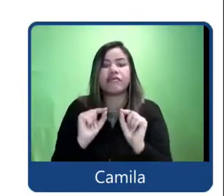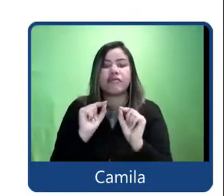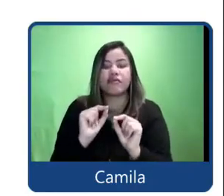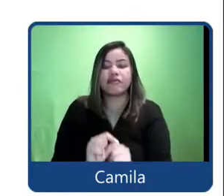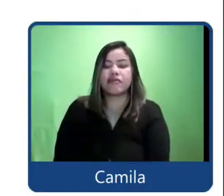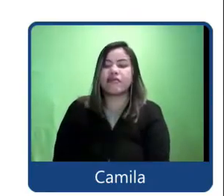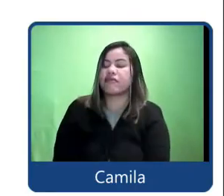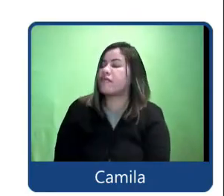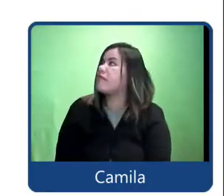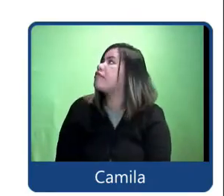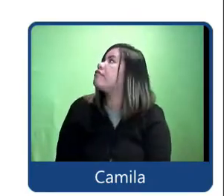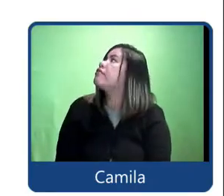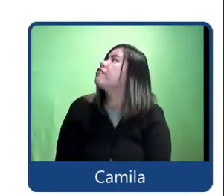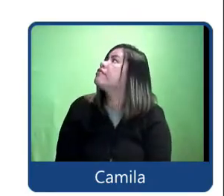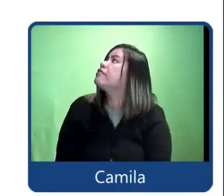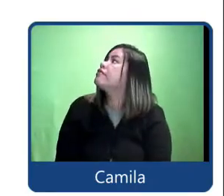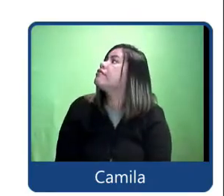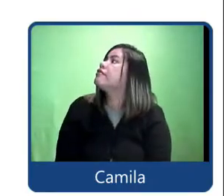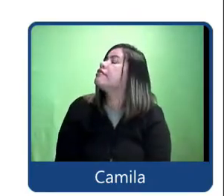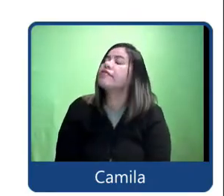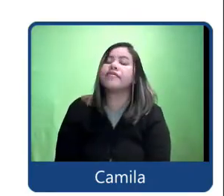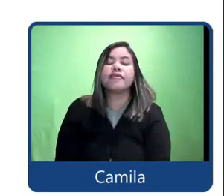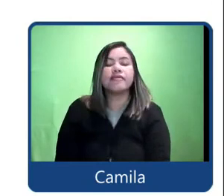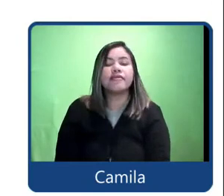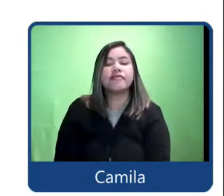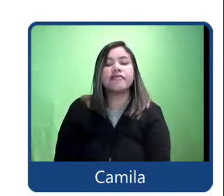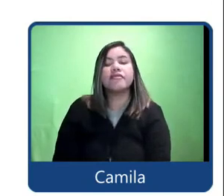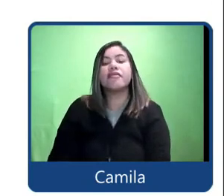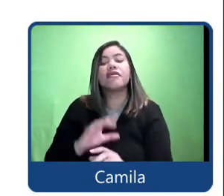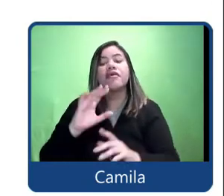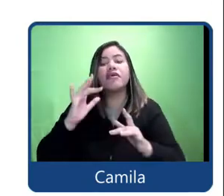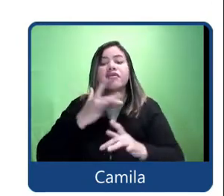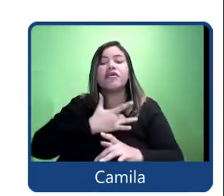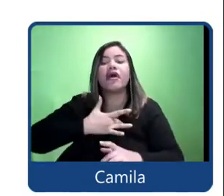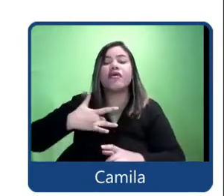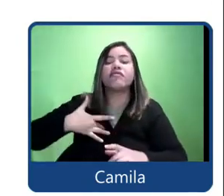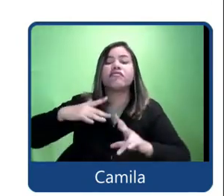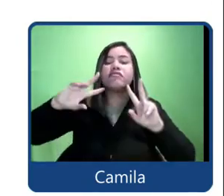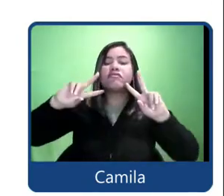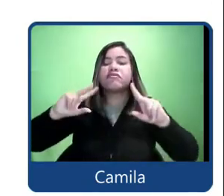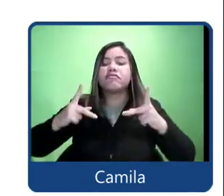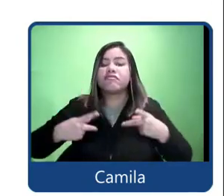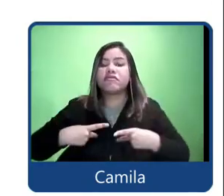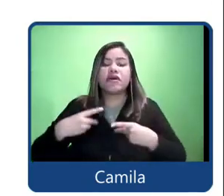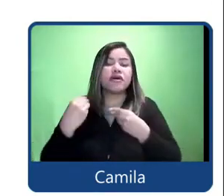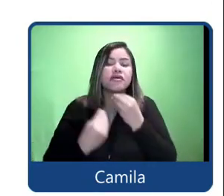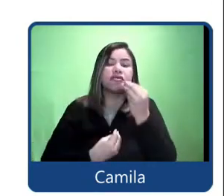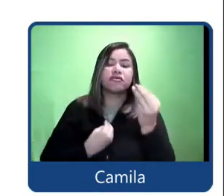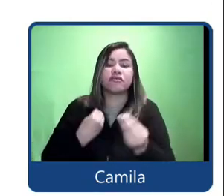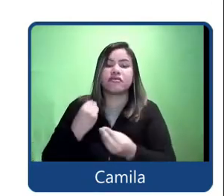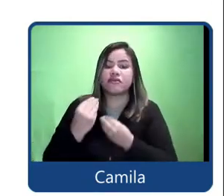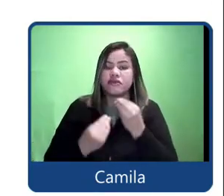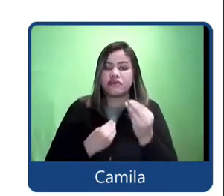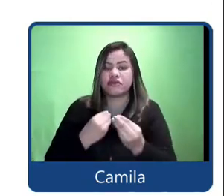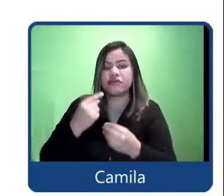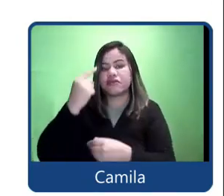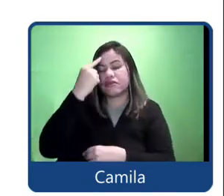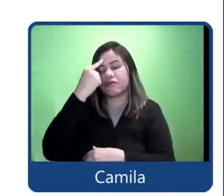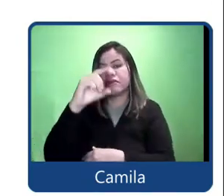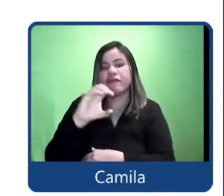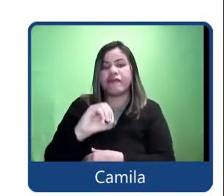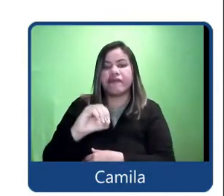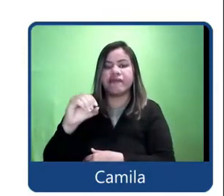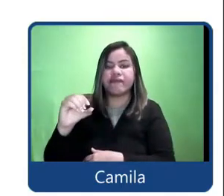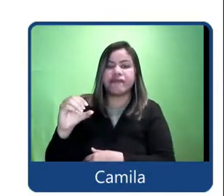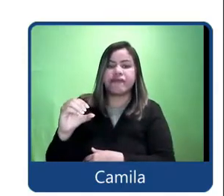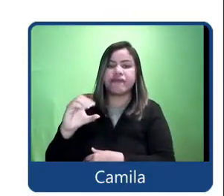são os impactos da mudança climática à saúde humana, né? Então, considerando o aumento dos níveis de CO2, aumento